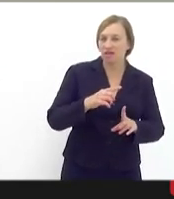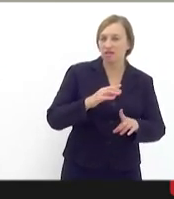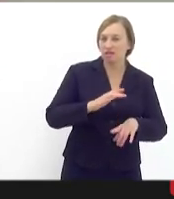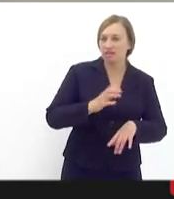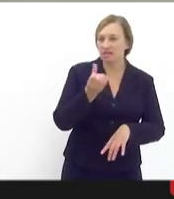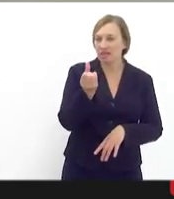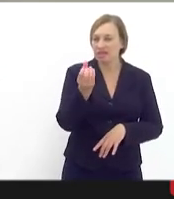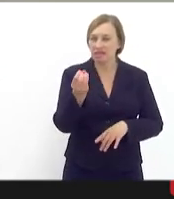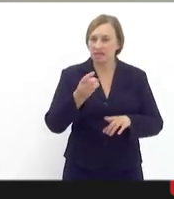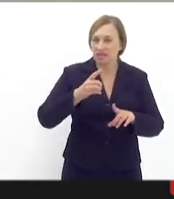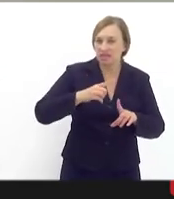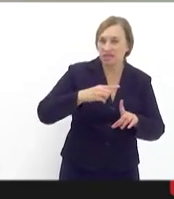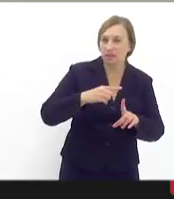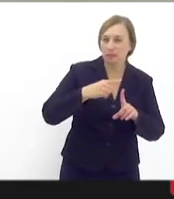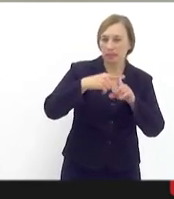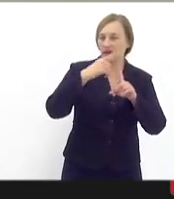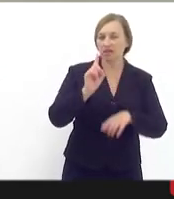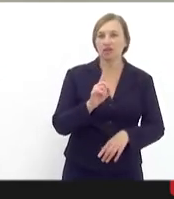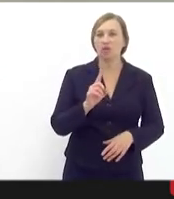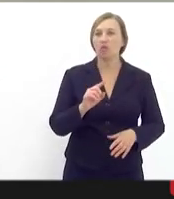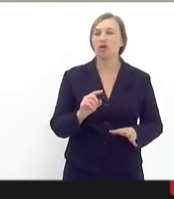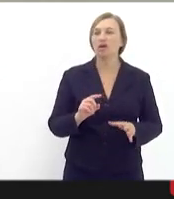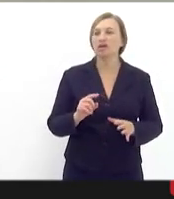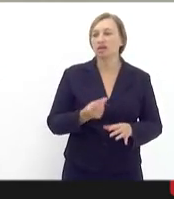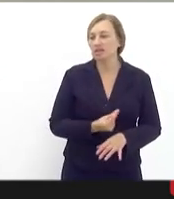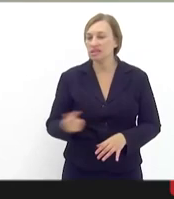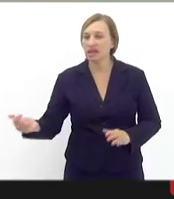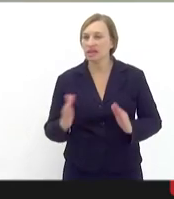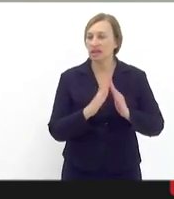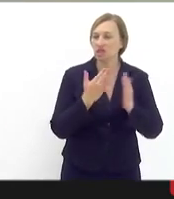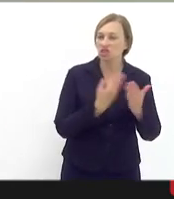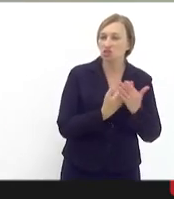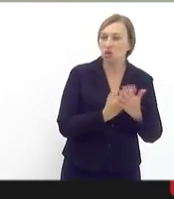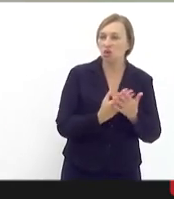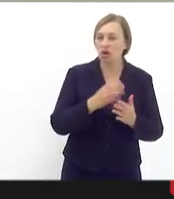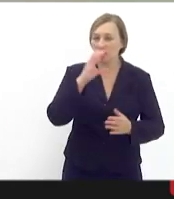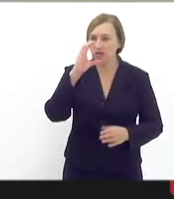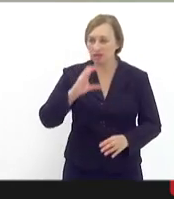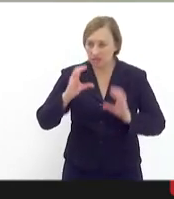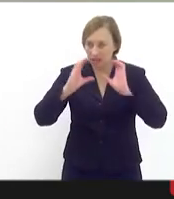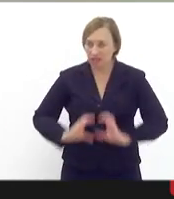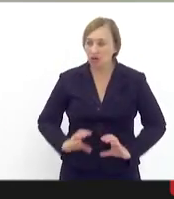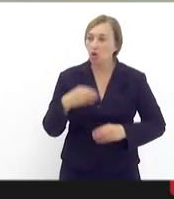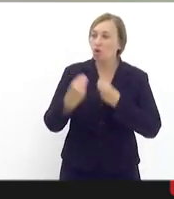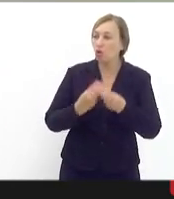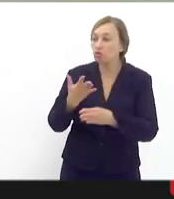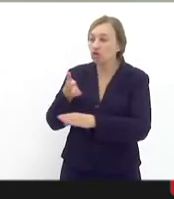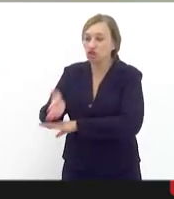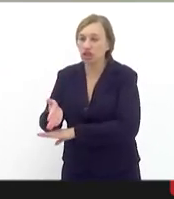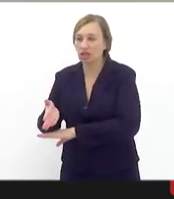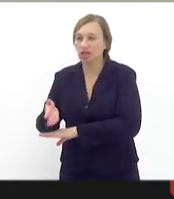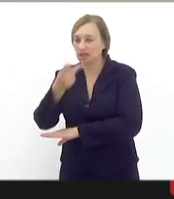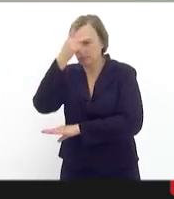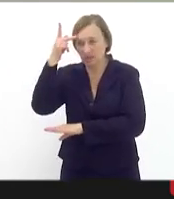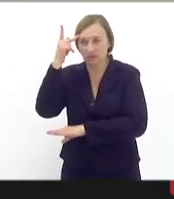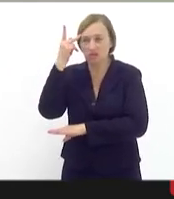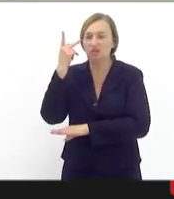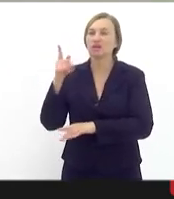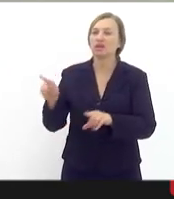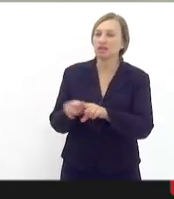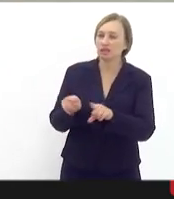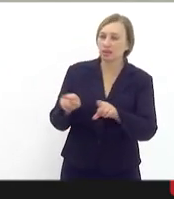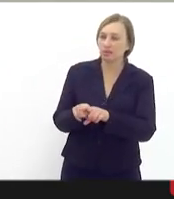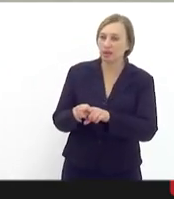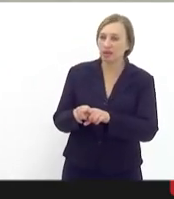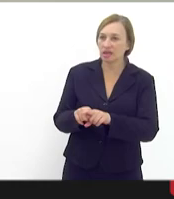partir do momento que o cidadão sai da escola, como que a gente atinge esse cidadão que também está participando ativamente